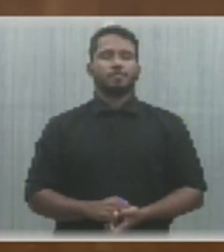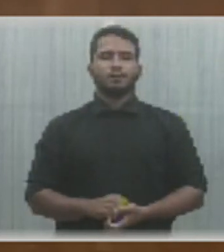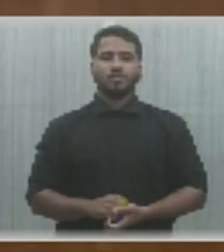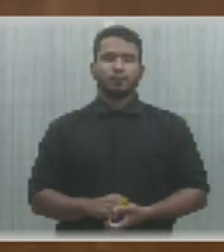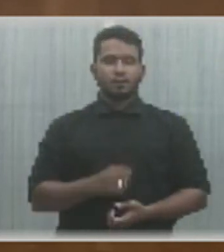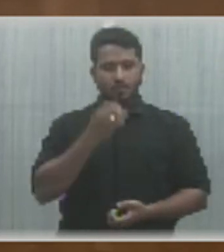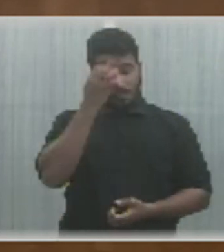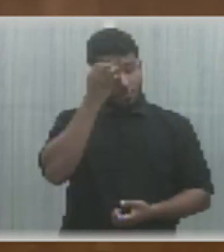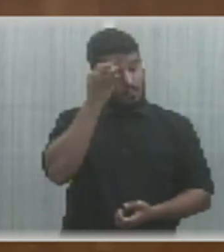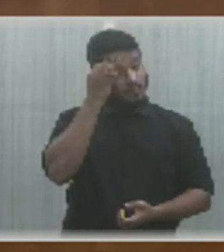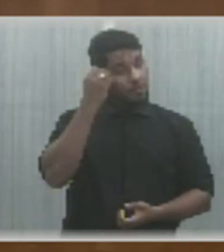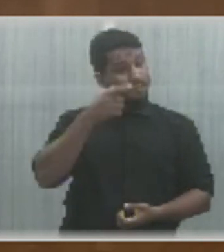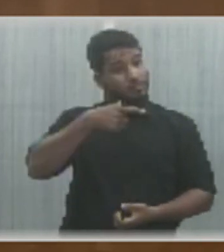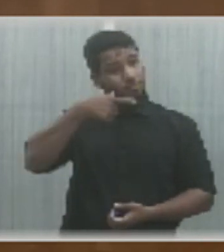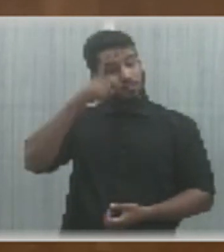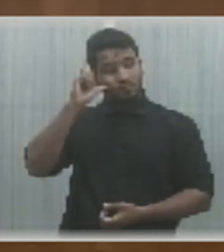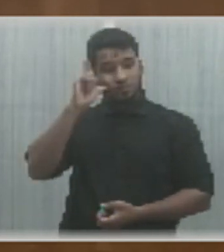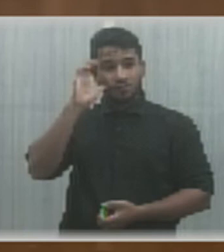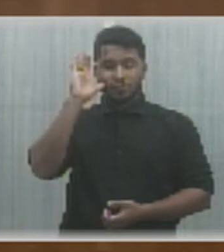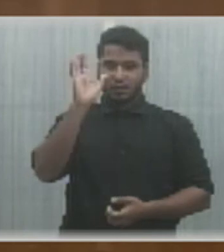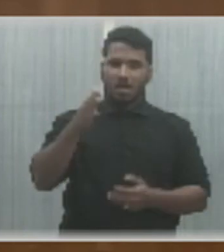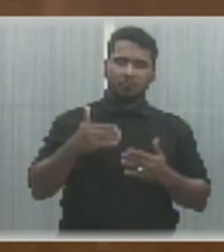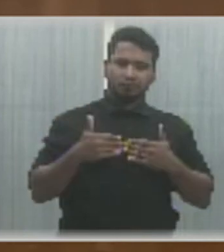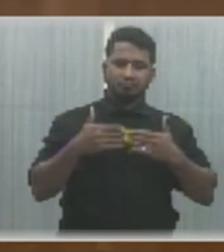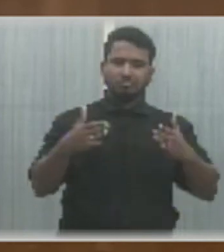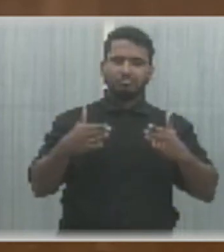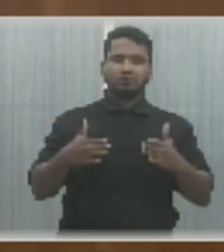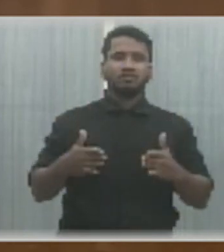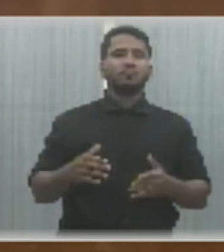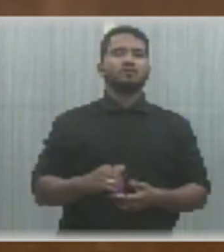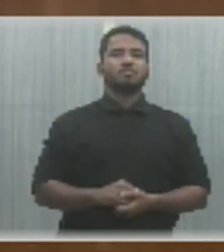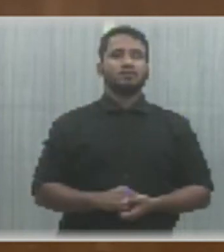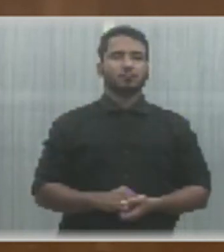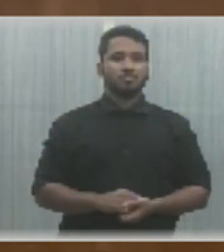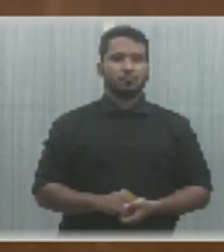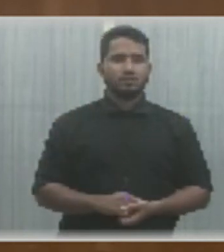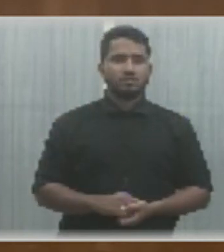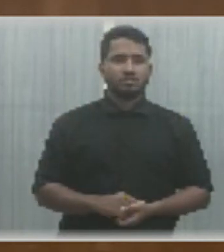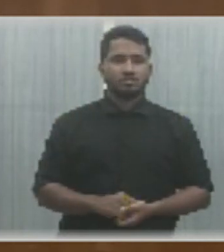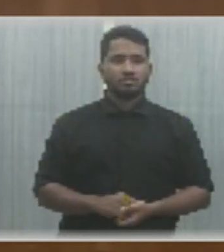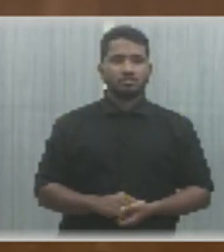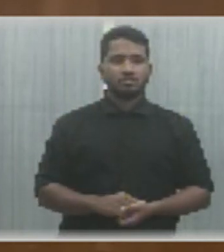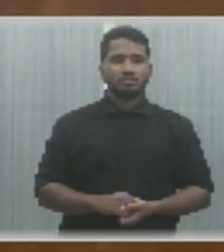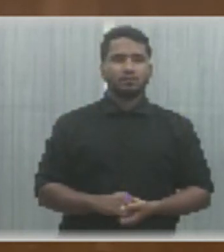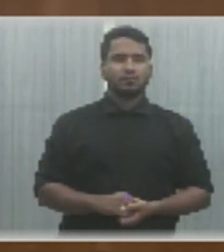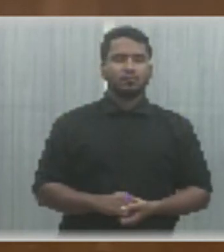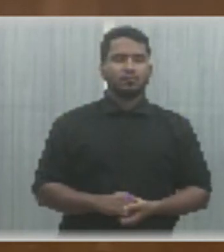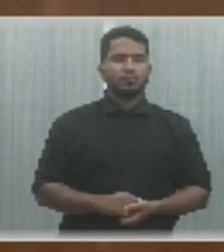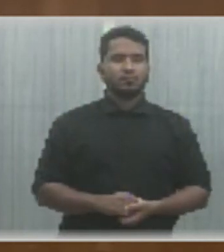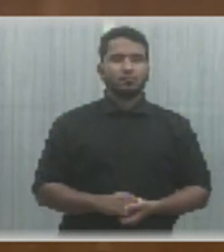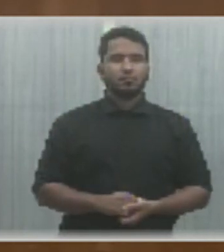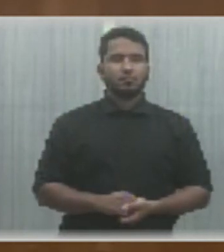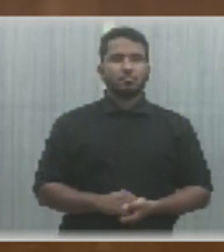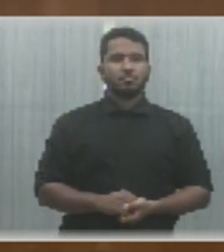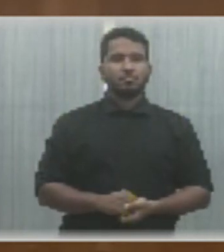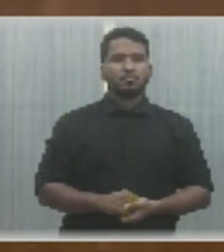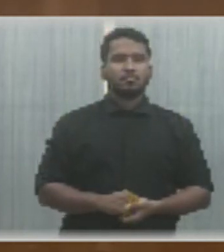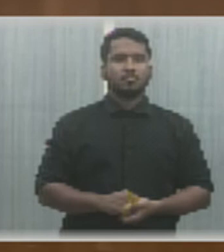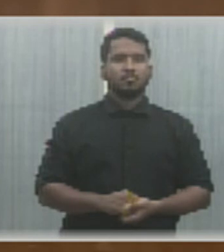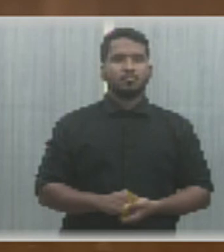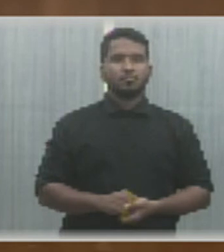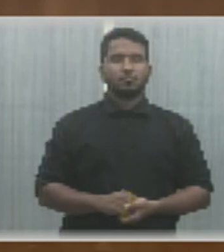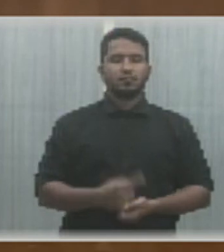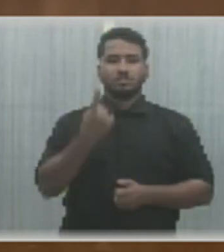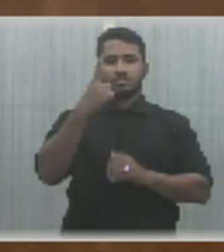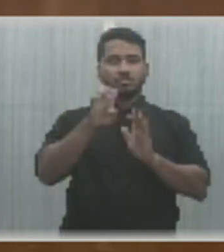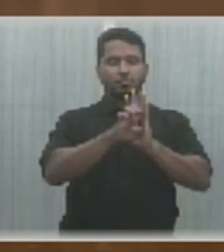isso, já ontem deu o pontapé inicial com o lançamento, presidente Gustavo, de um